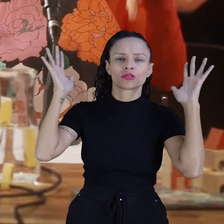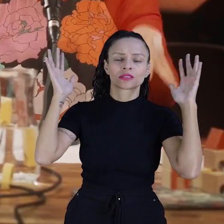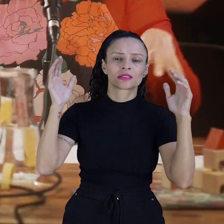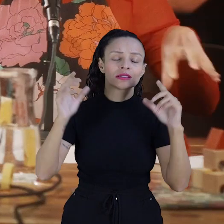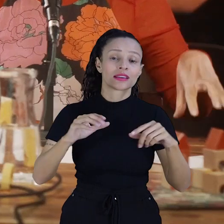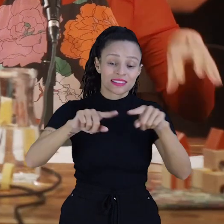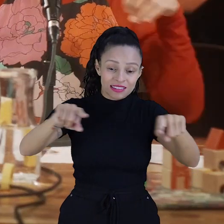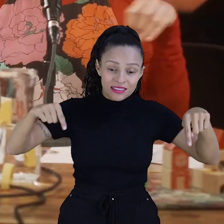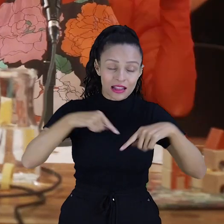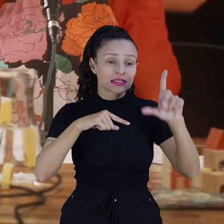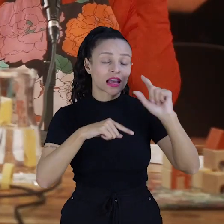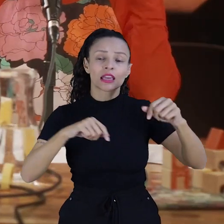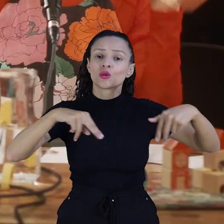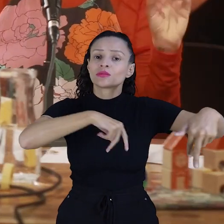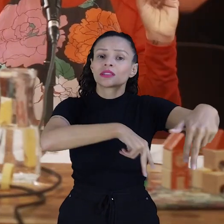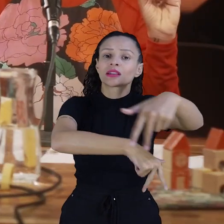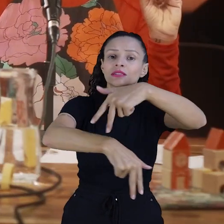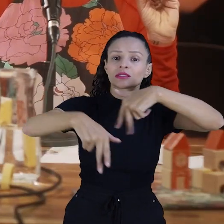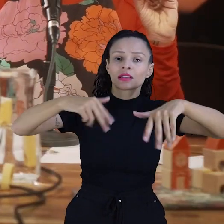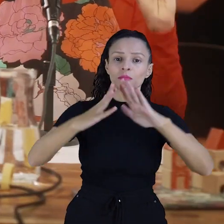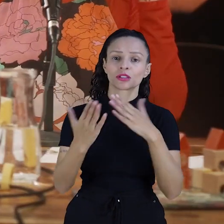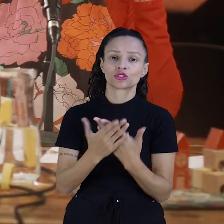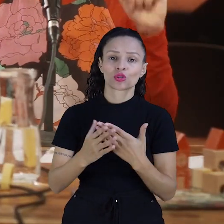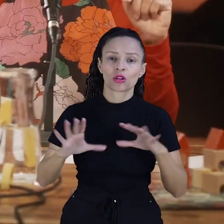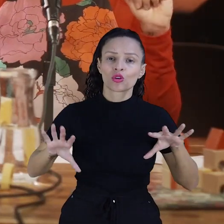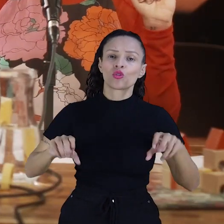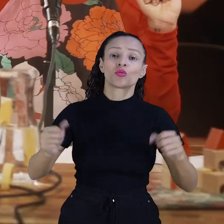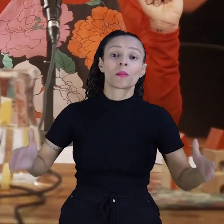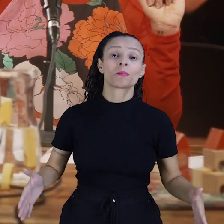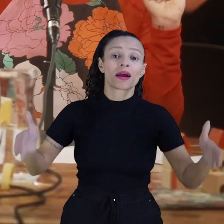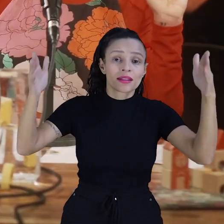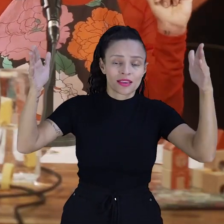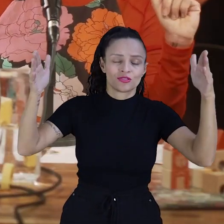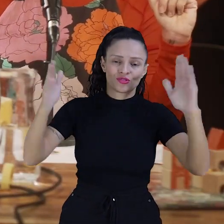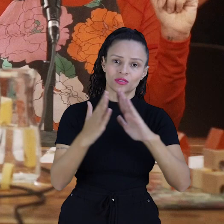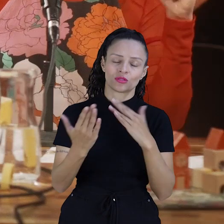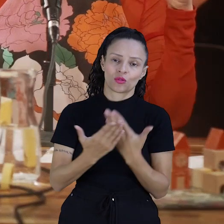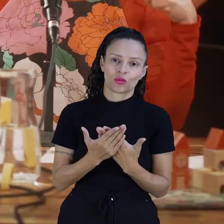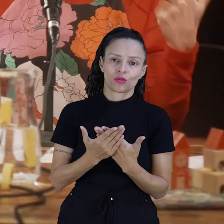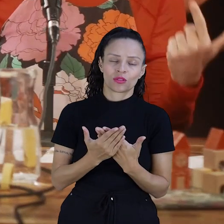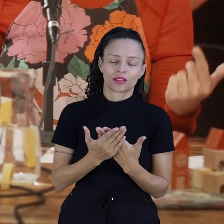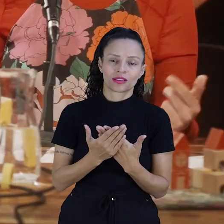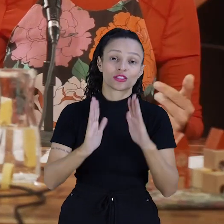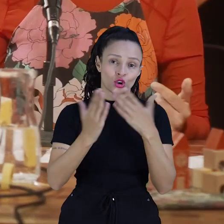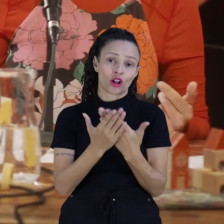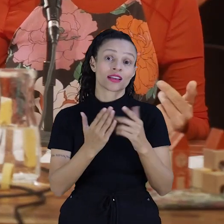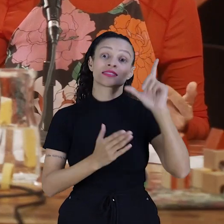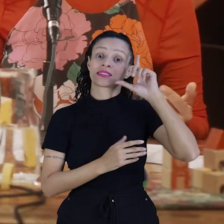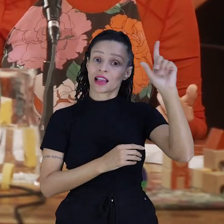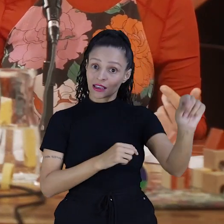possível, sair da sala de aula, transitar pela escola, ocupar paredes da escola, muros e sair da